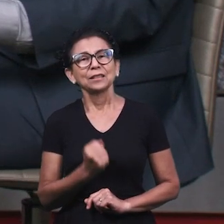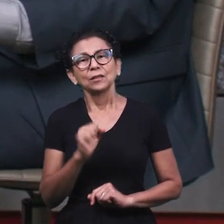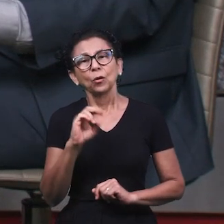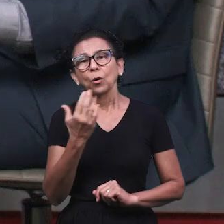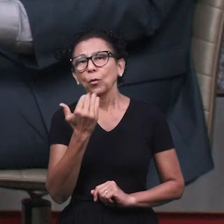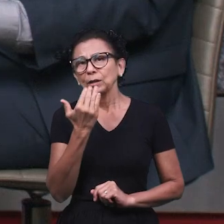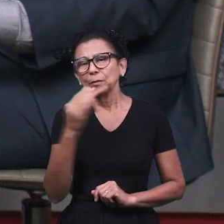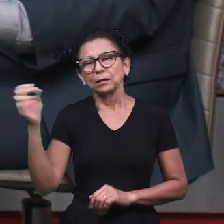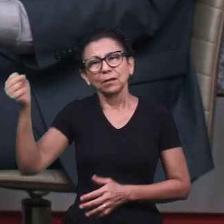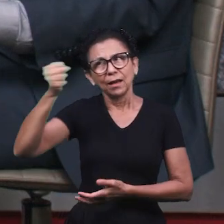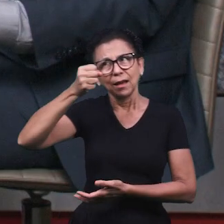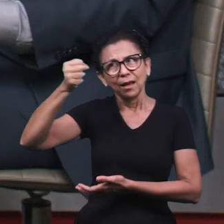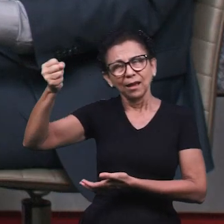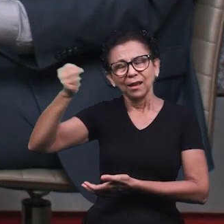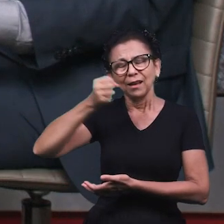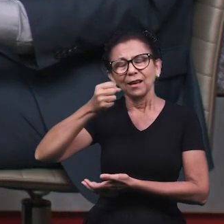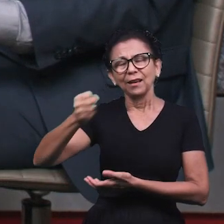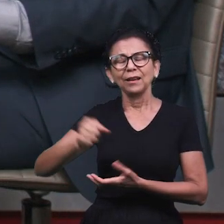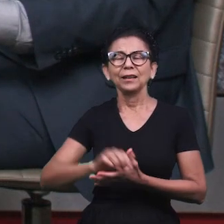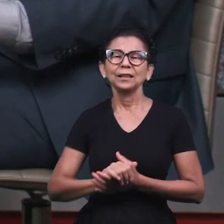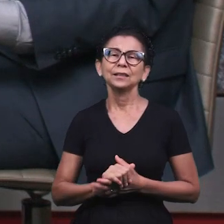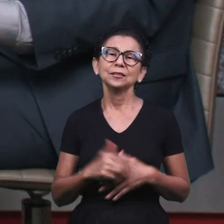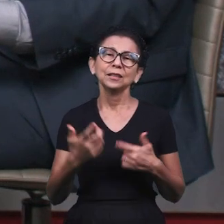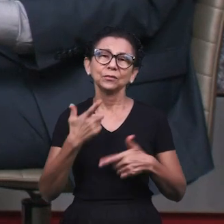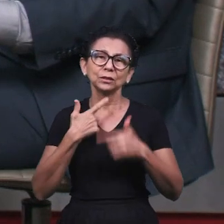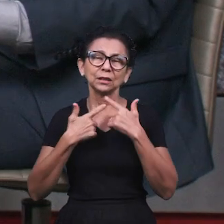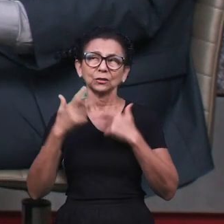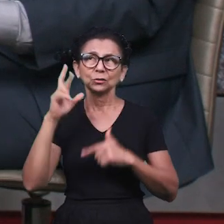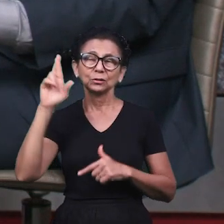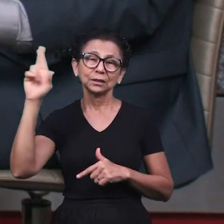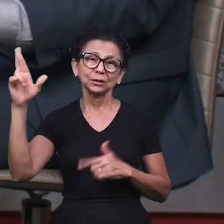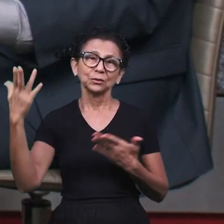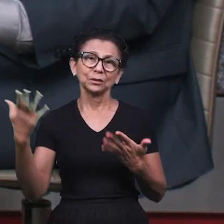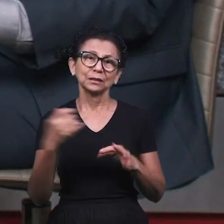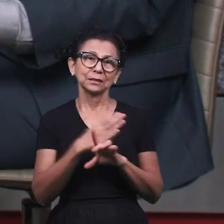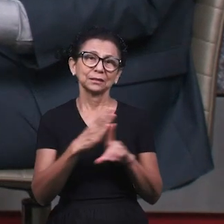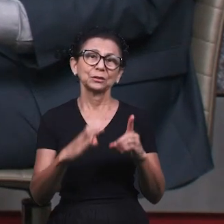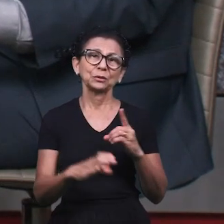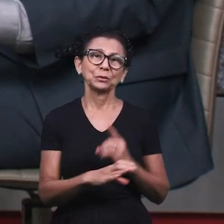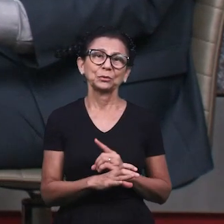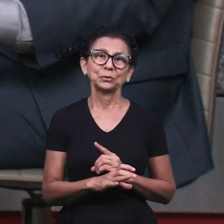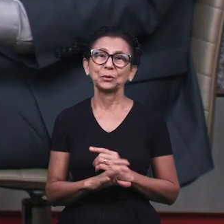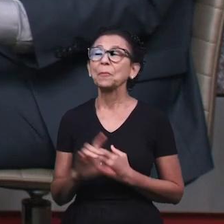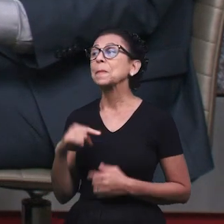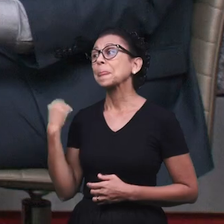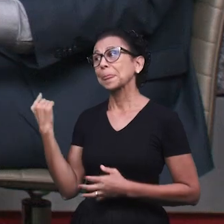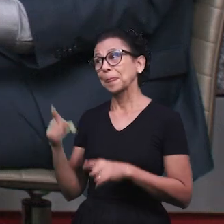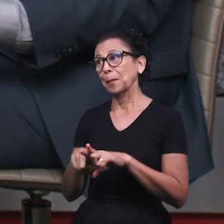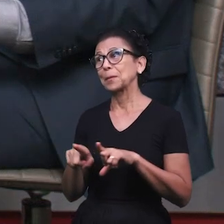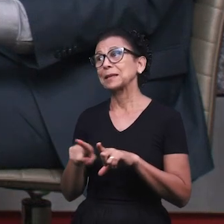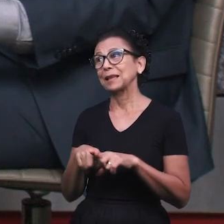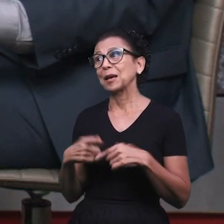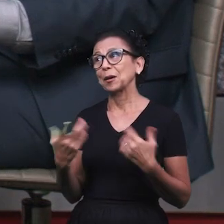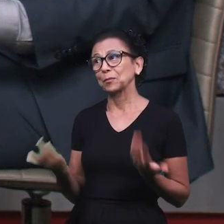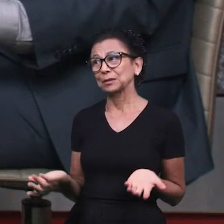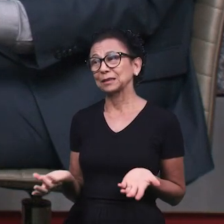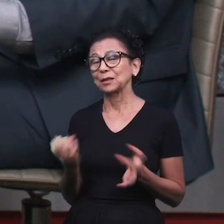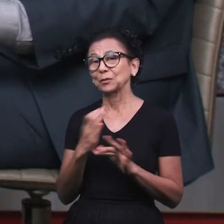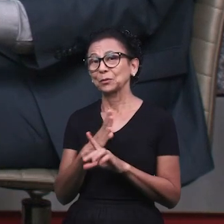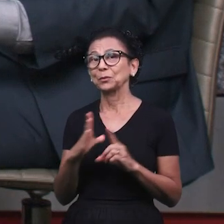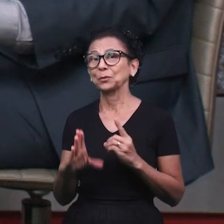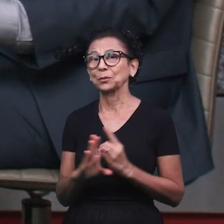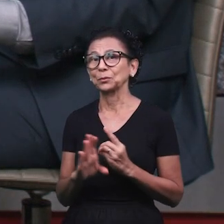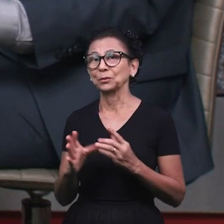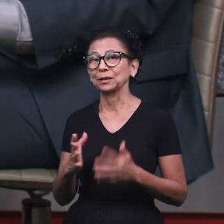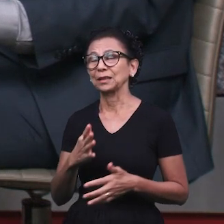forma como o Senhor queria ser cultuado. E nós temos, né, uma forma para agradar a Deus, não da nossa maneira, mas